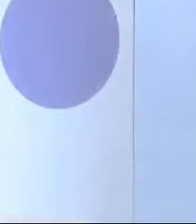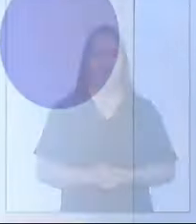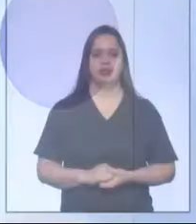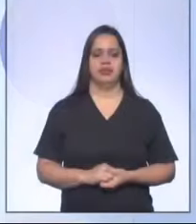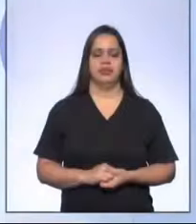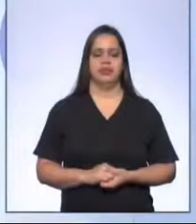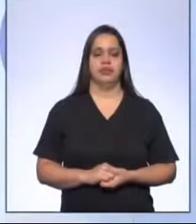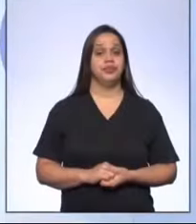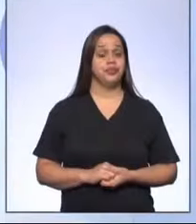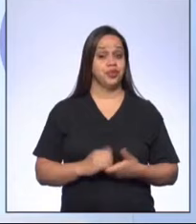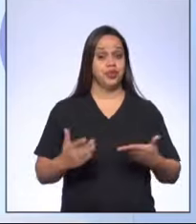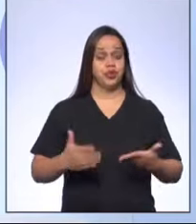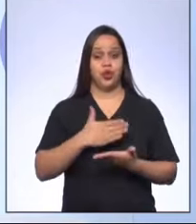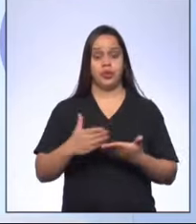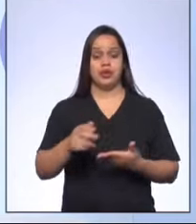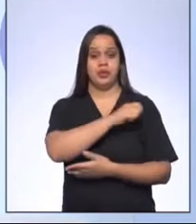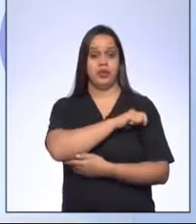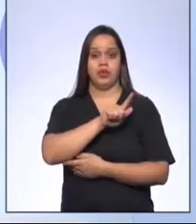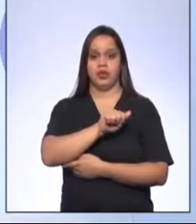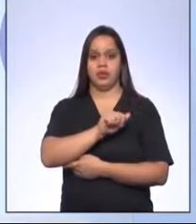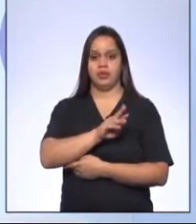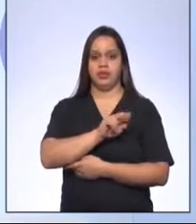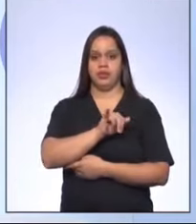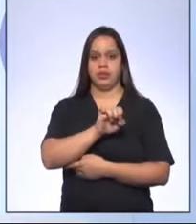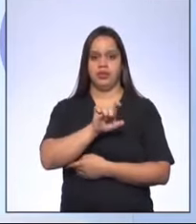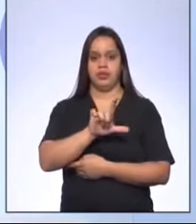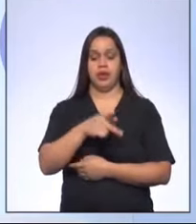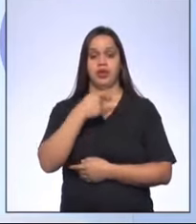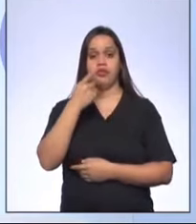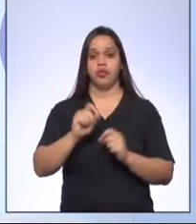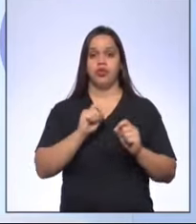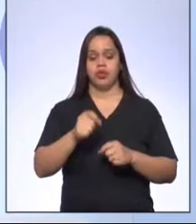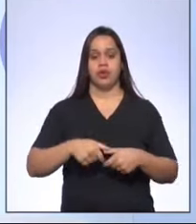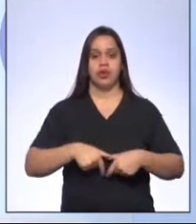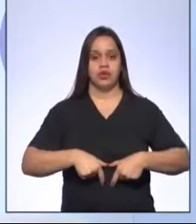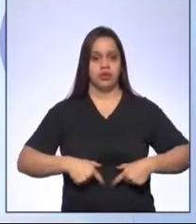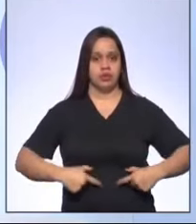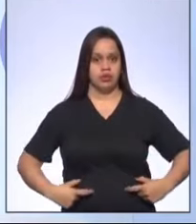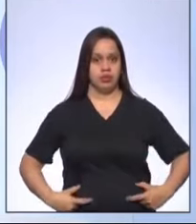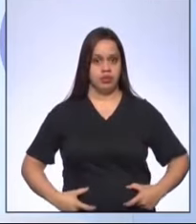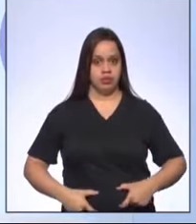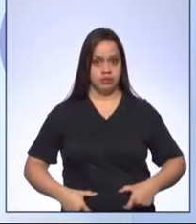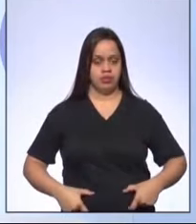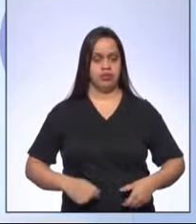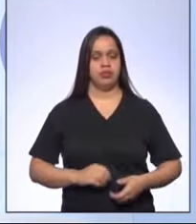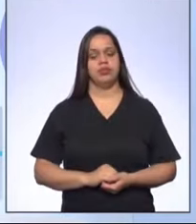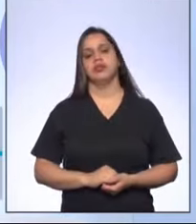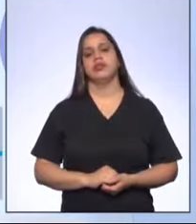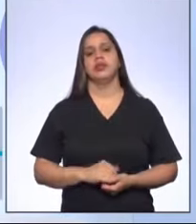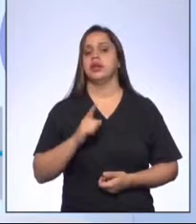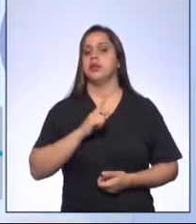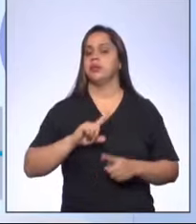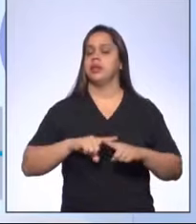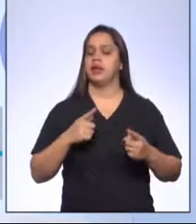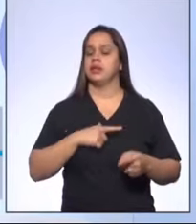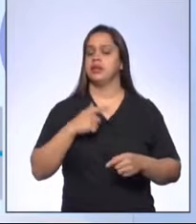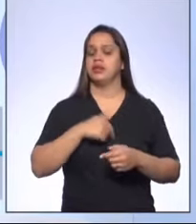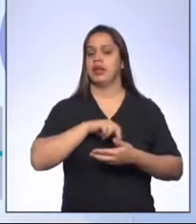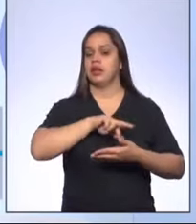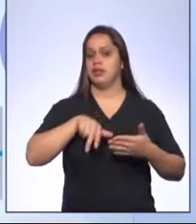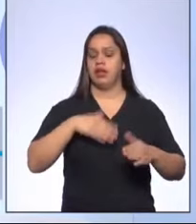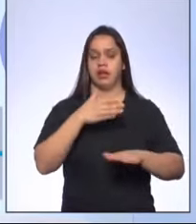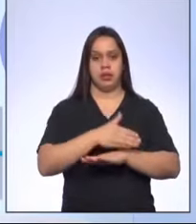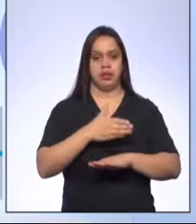Ó, vou começar pelo Gabriel. O Gabriel colocou aqui pelo intestino delgado, professor. Mas temos várias participações aqui, a